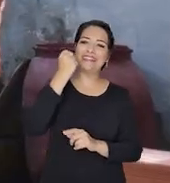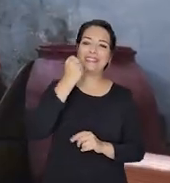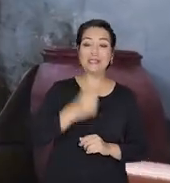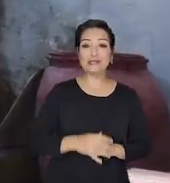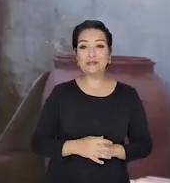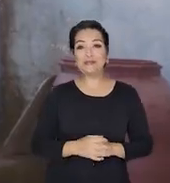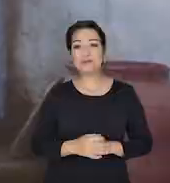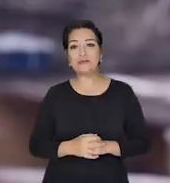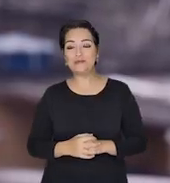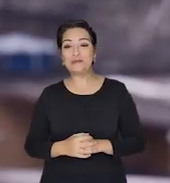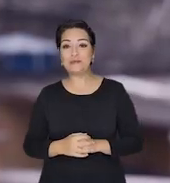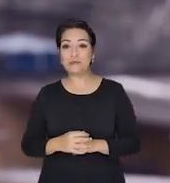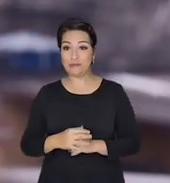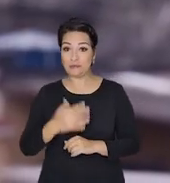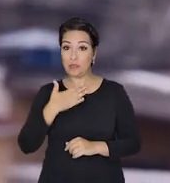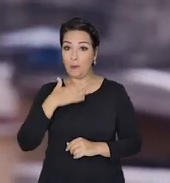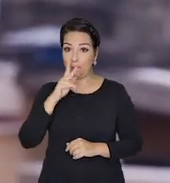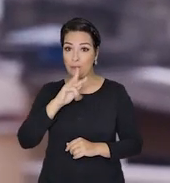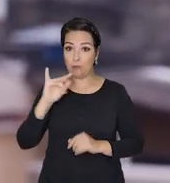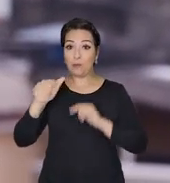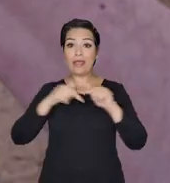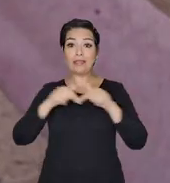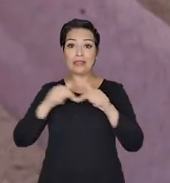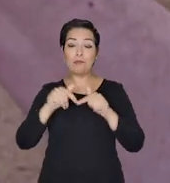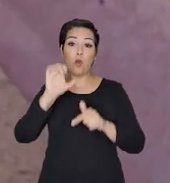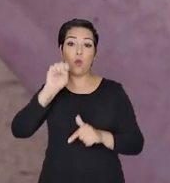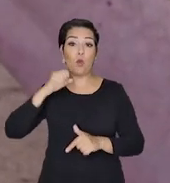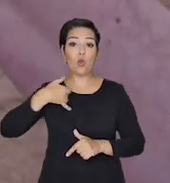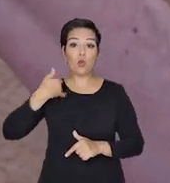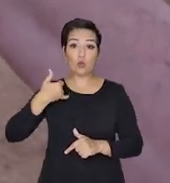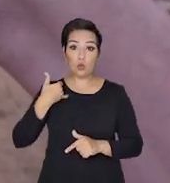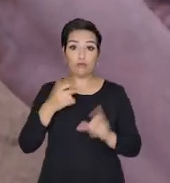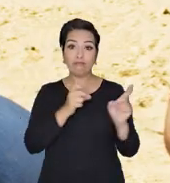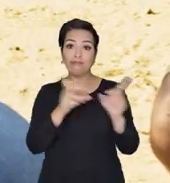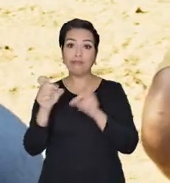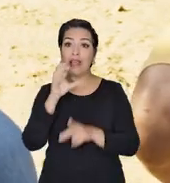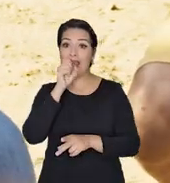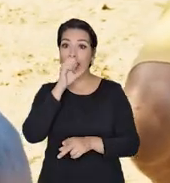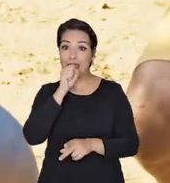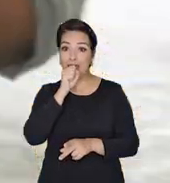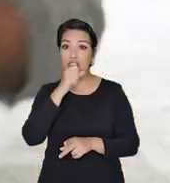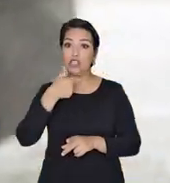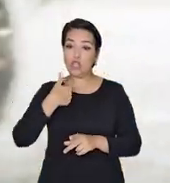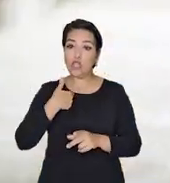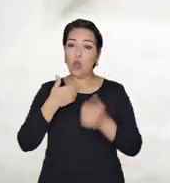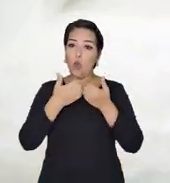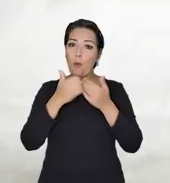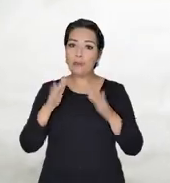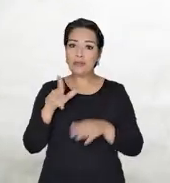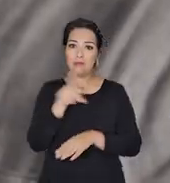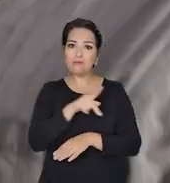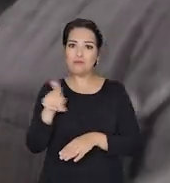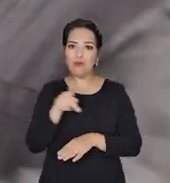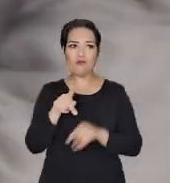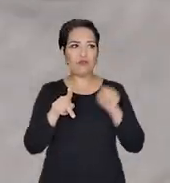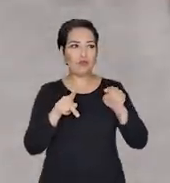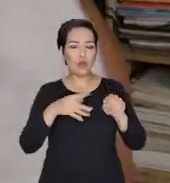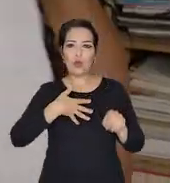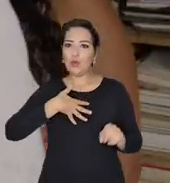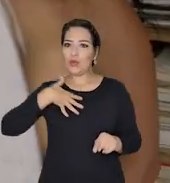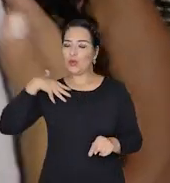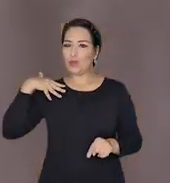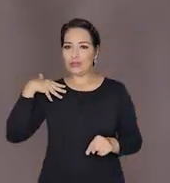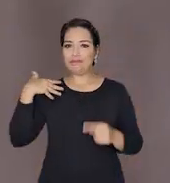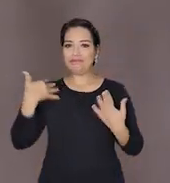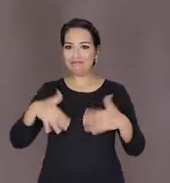Meu pai começando a trabalhar com 8 anos de idade vendendo laranja. E quando eu comecei a dar aula, ele ter um filho professor pra ele foi uma coisa... É muito